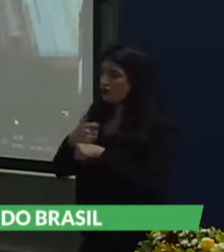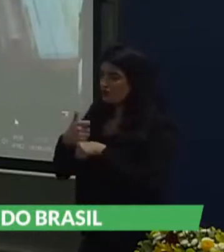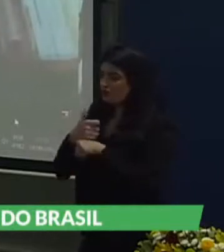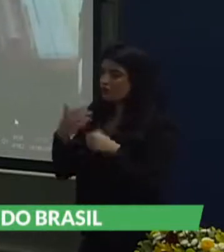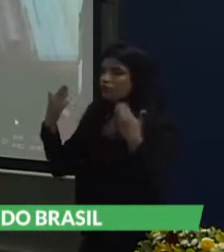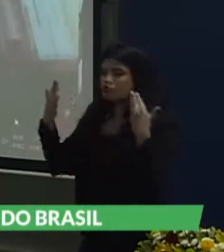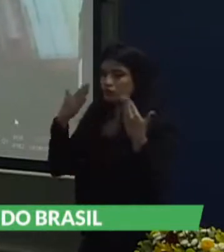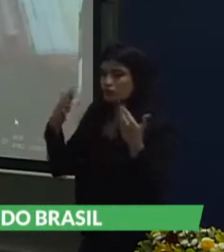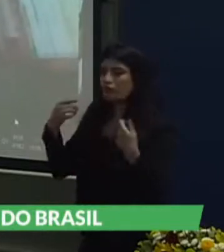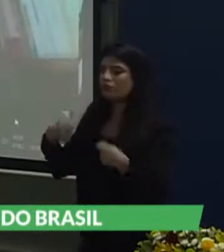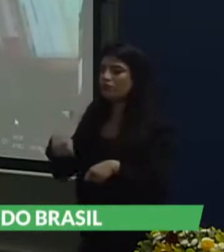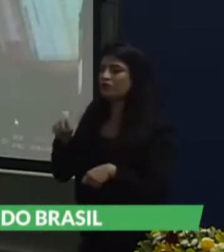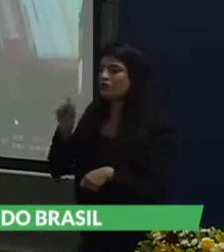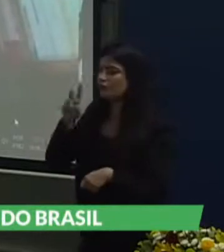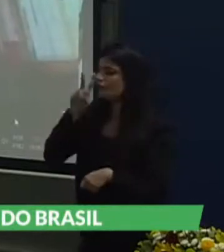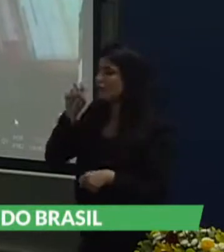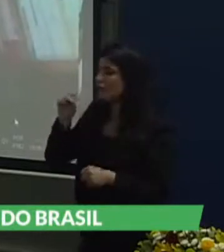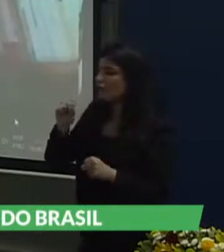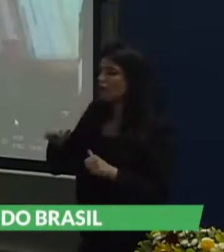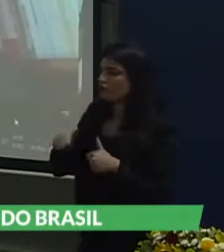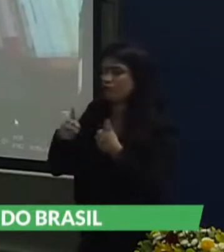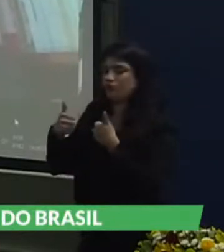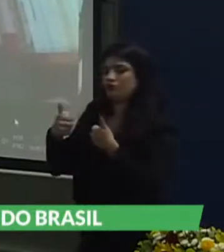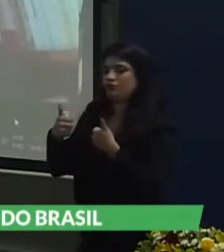ser fortalecida,